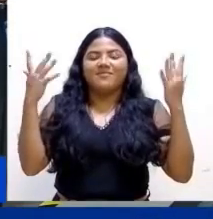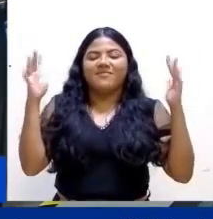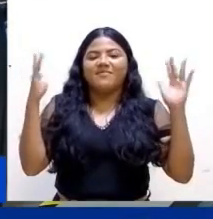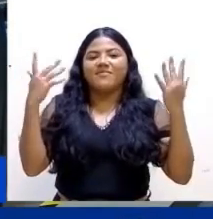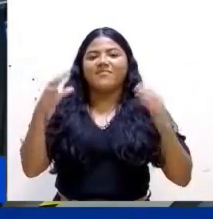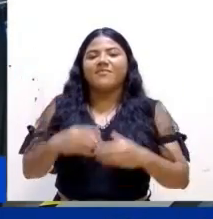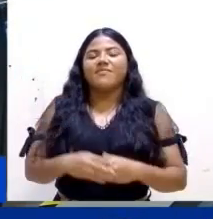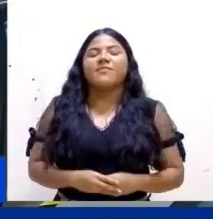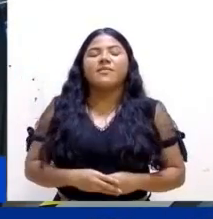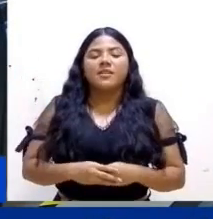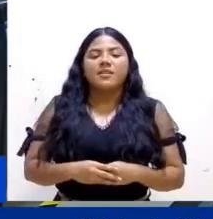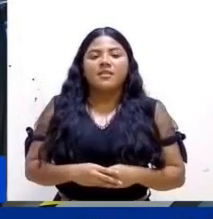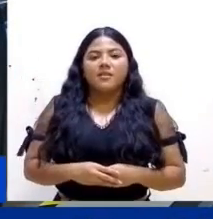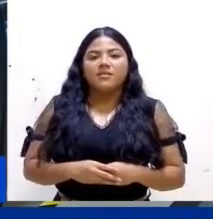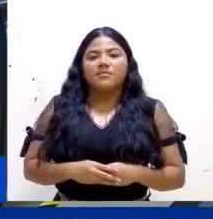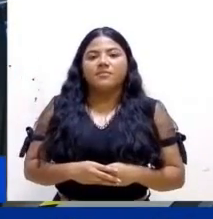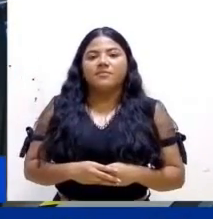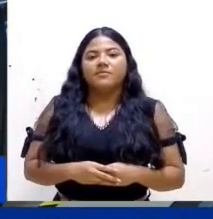Bom,